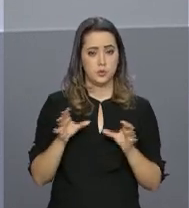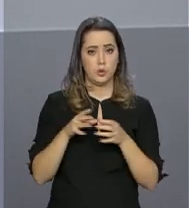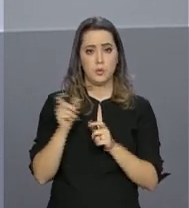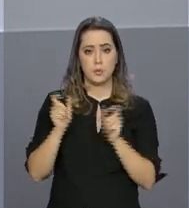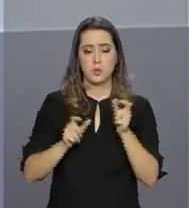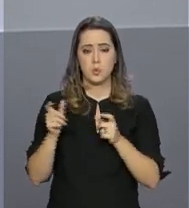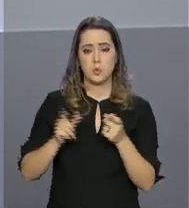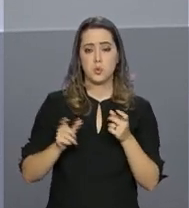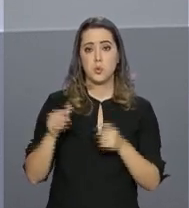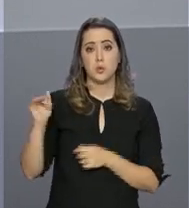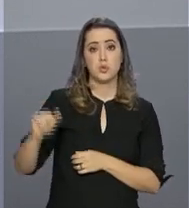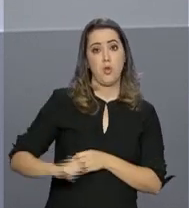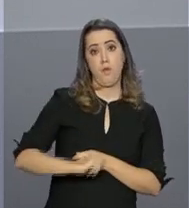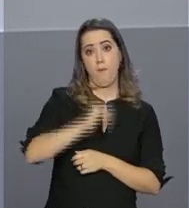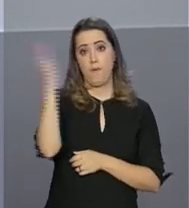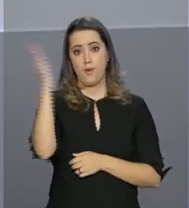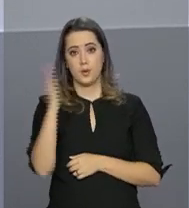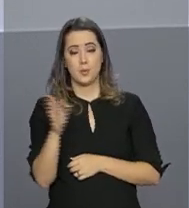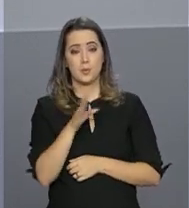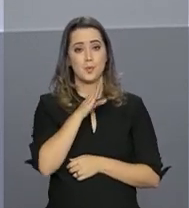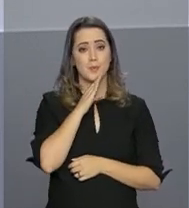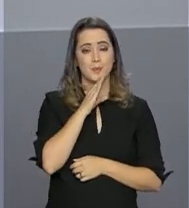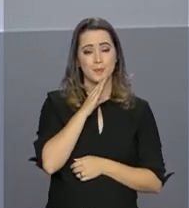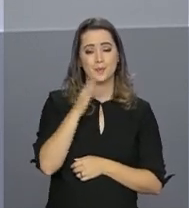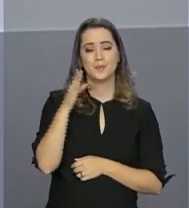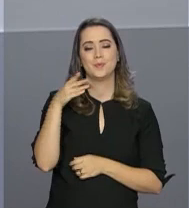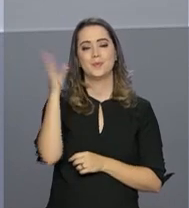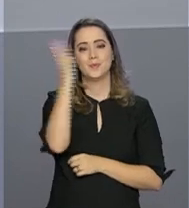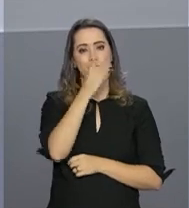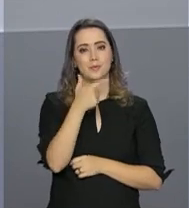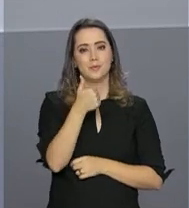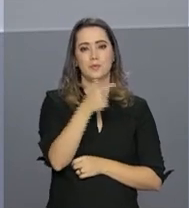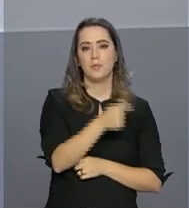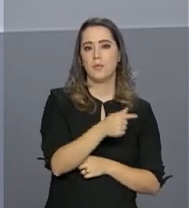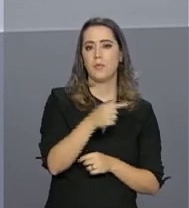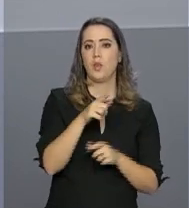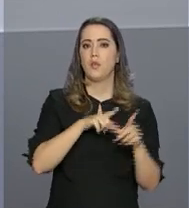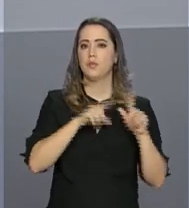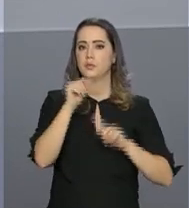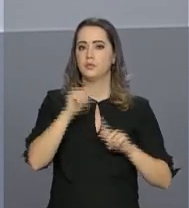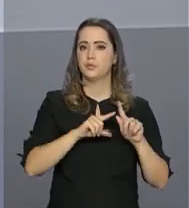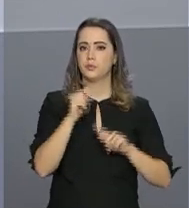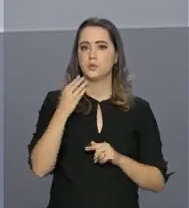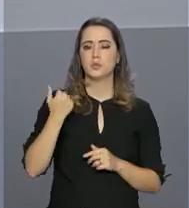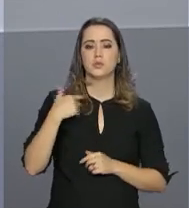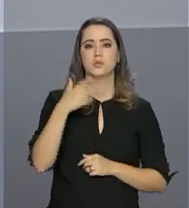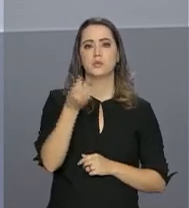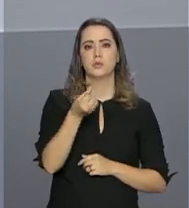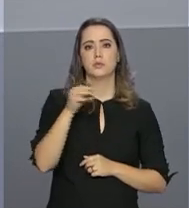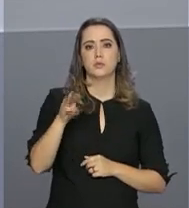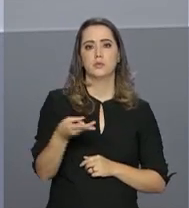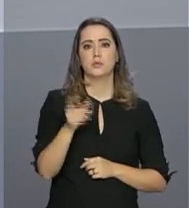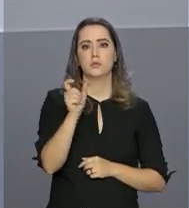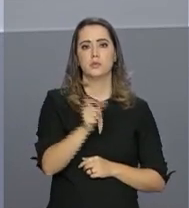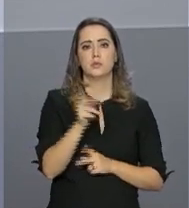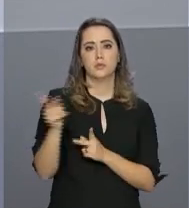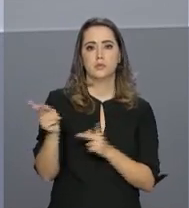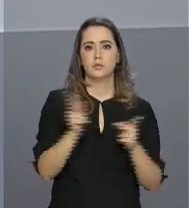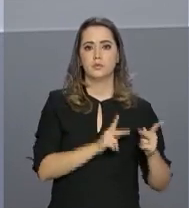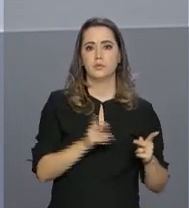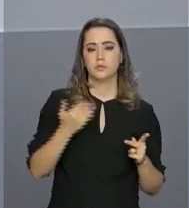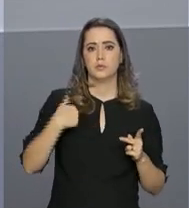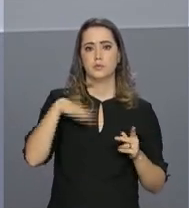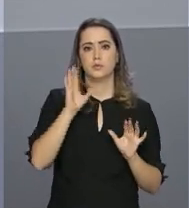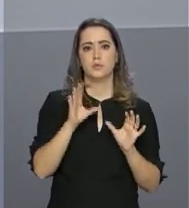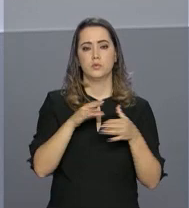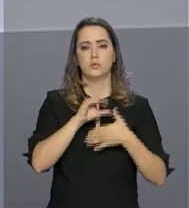de visitantes estrangeiros que conheceram o Brasil em 2017 bateu recorde. Foram mais de 6 milhões de turistas,